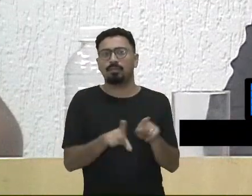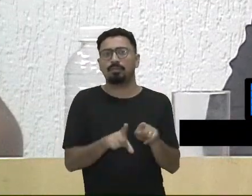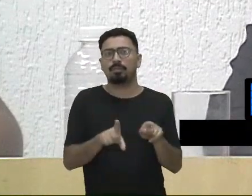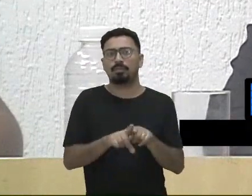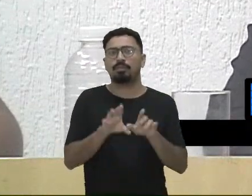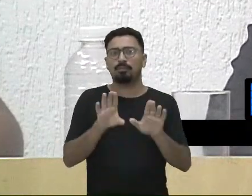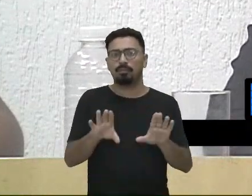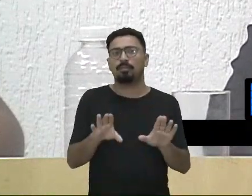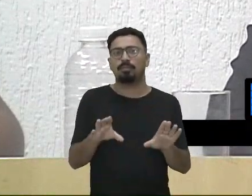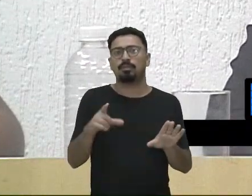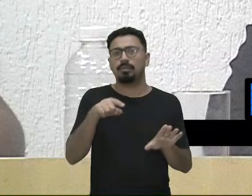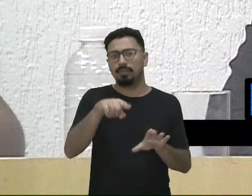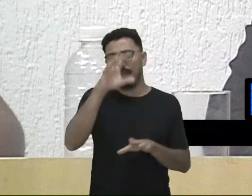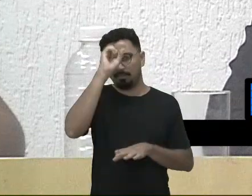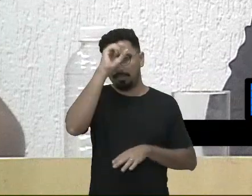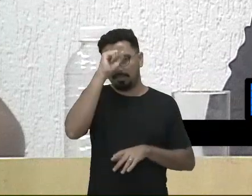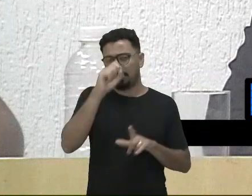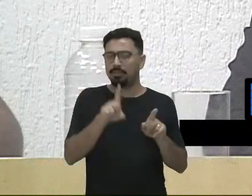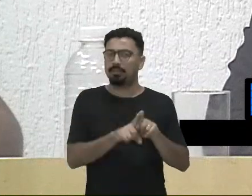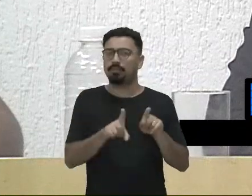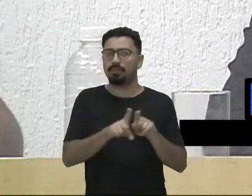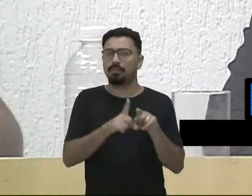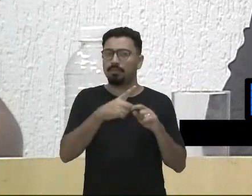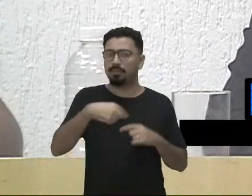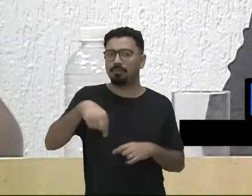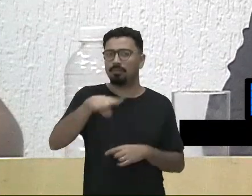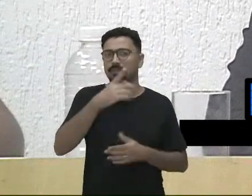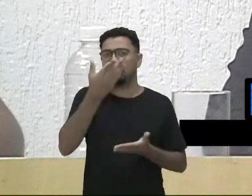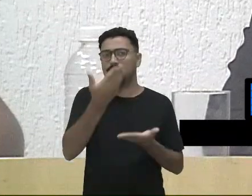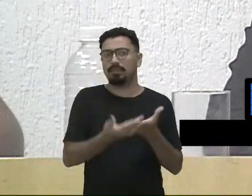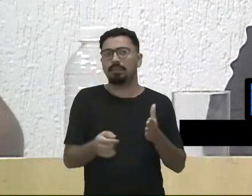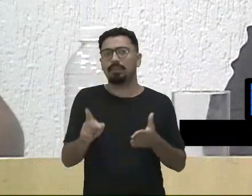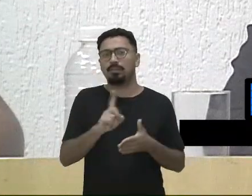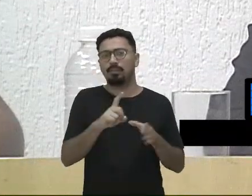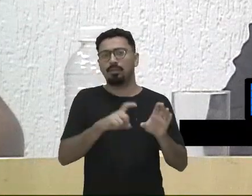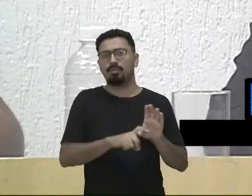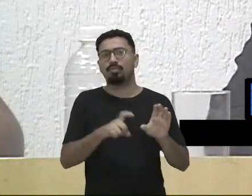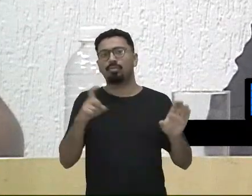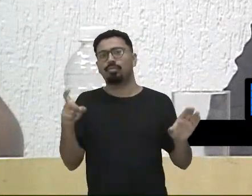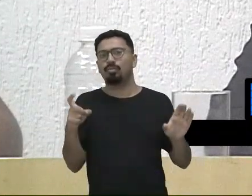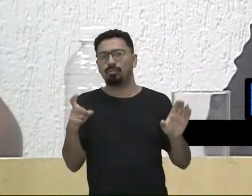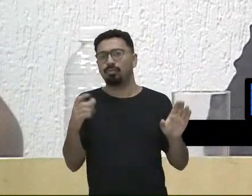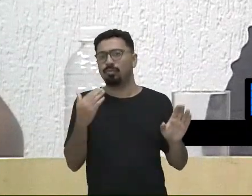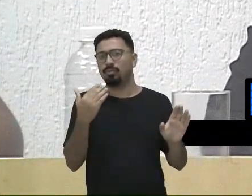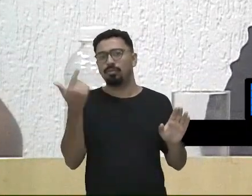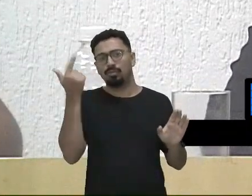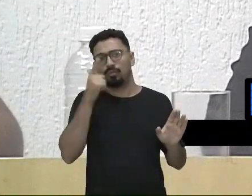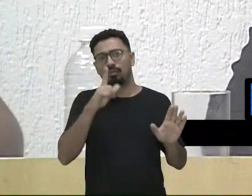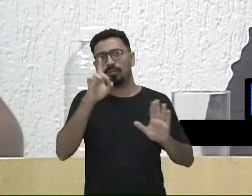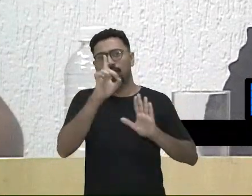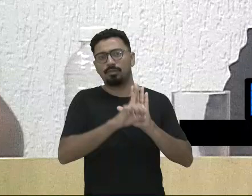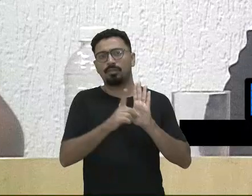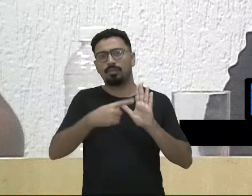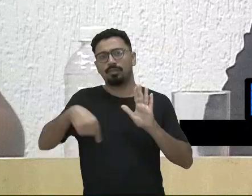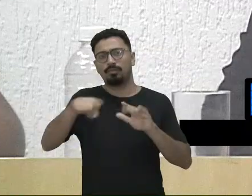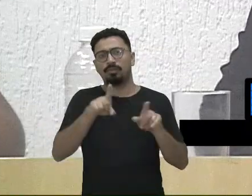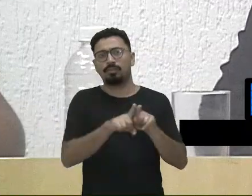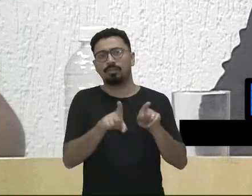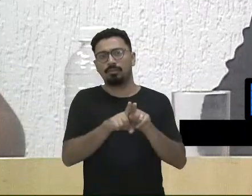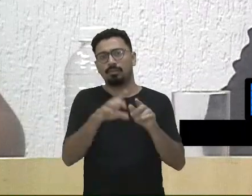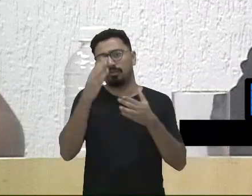seu letramento, para que vocês não percam sua autonomia da reivindicação dos seus direitos. Tá bom?